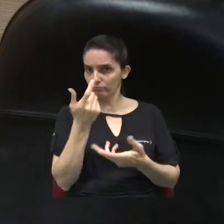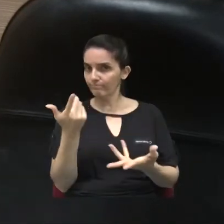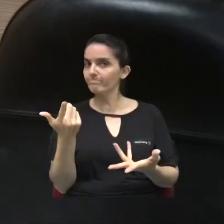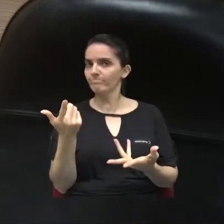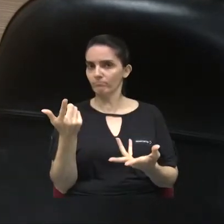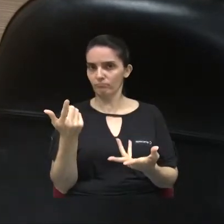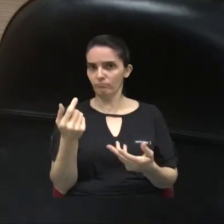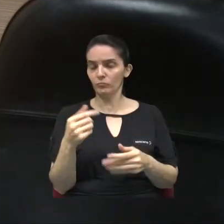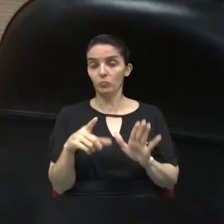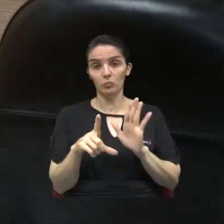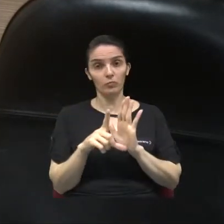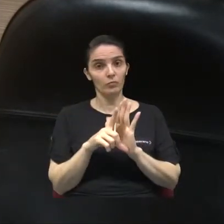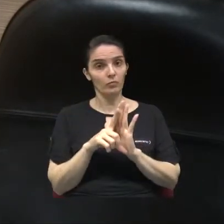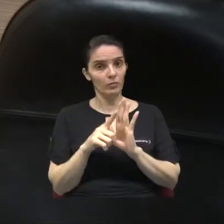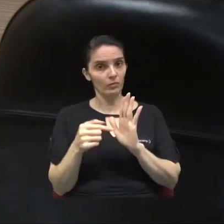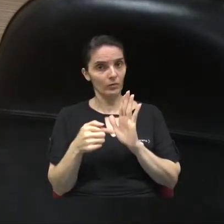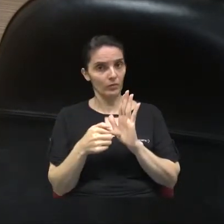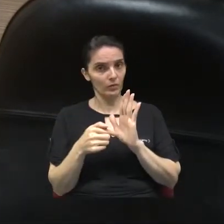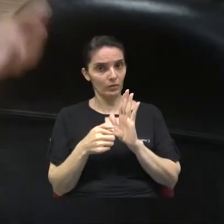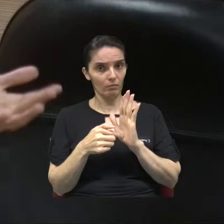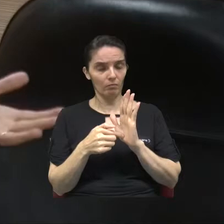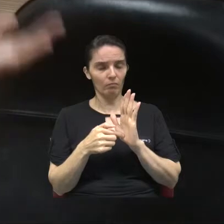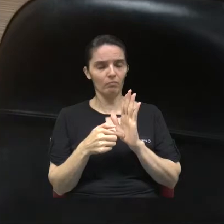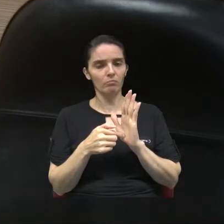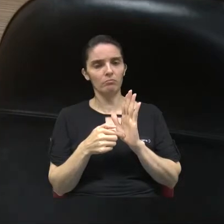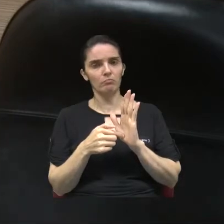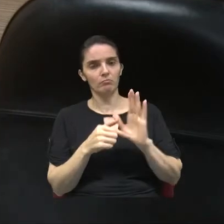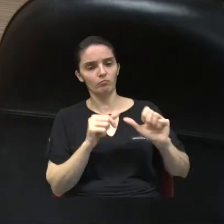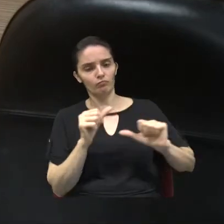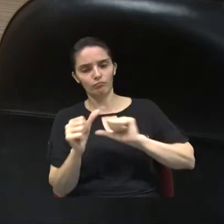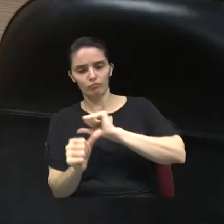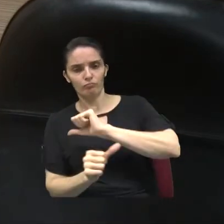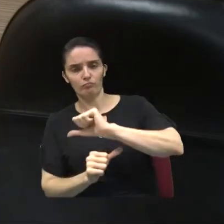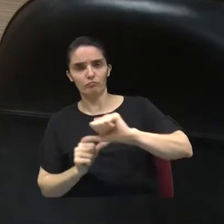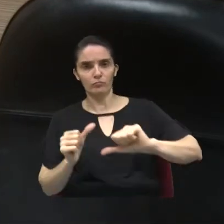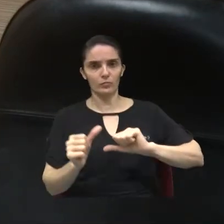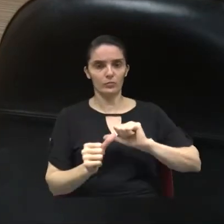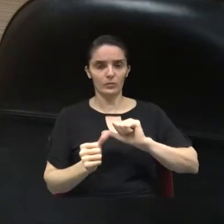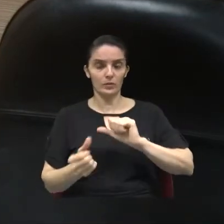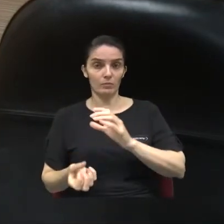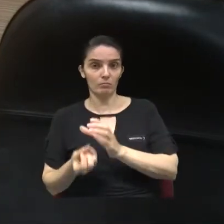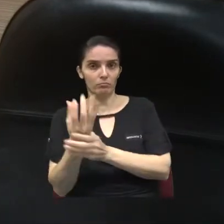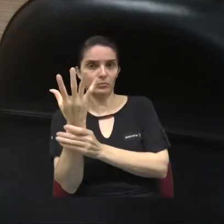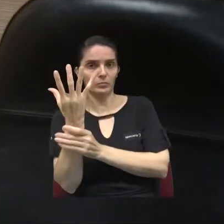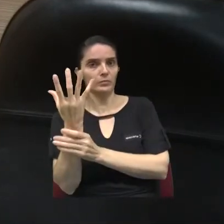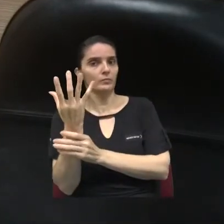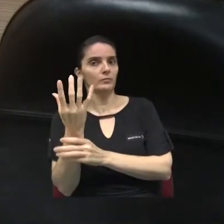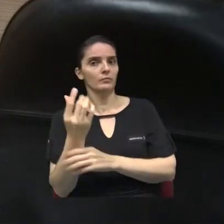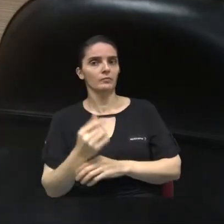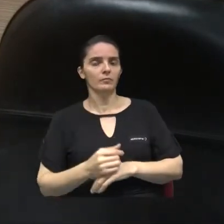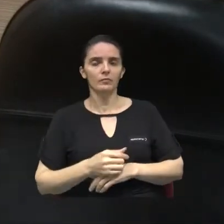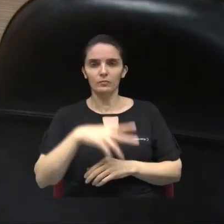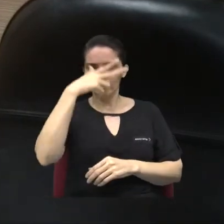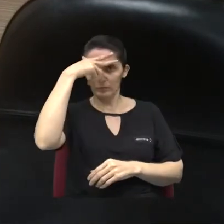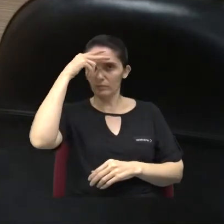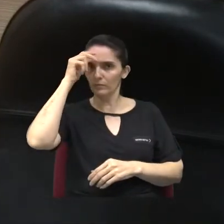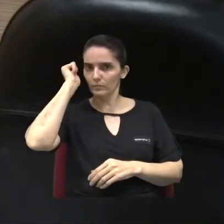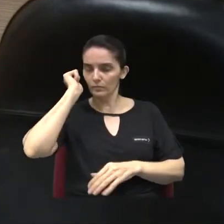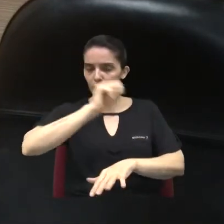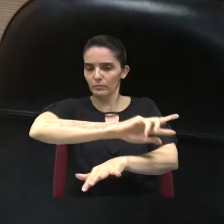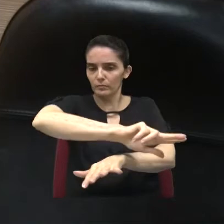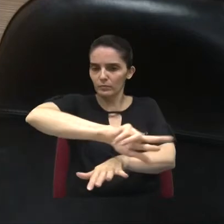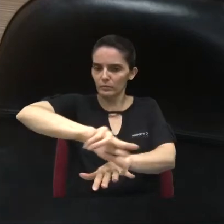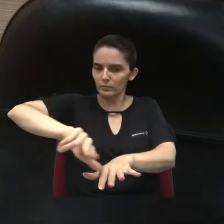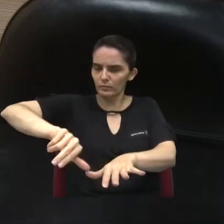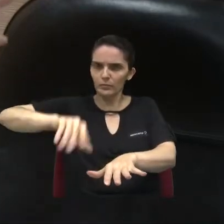Inclusive, foi uma lei que, na sua transição, quando ela foi promulgada, muitas prefeituras, isso foi algo